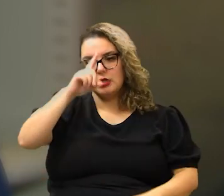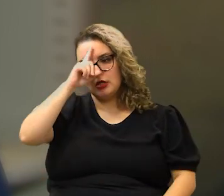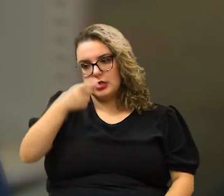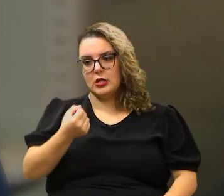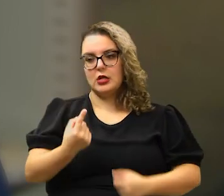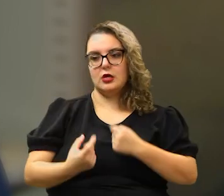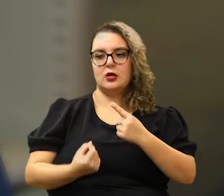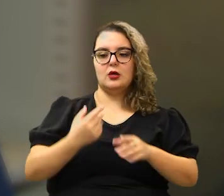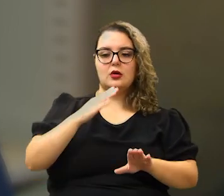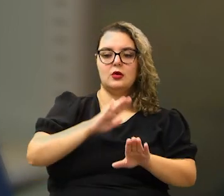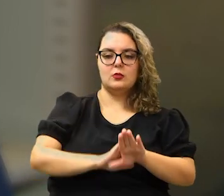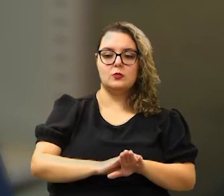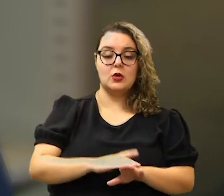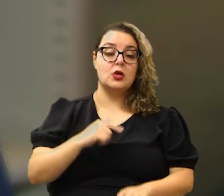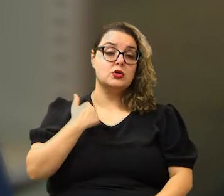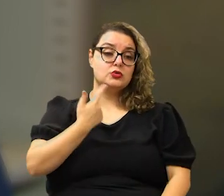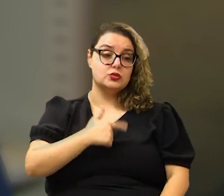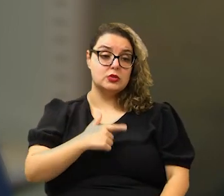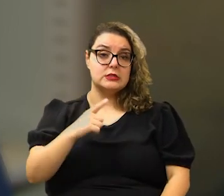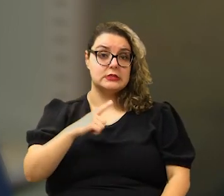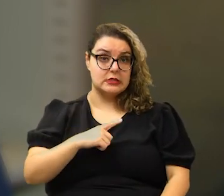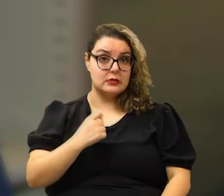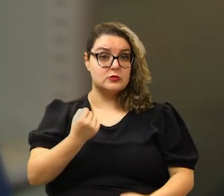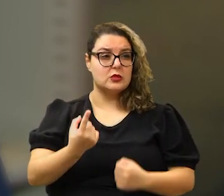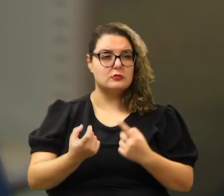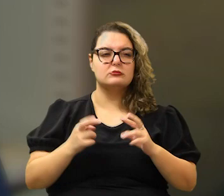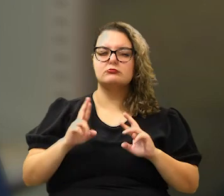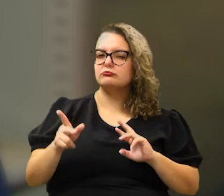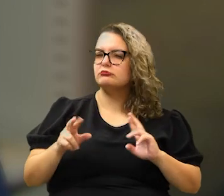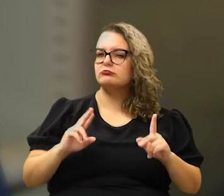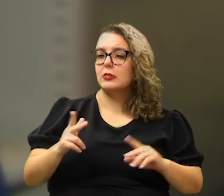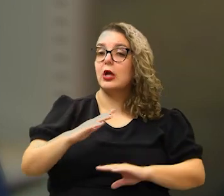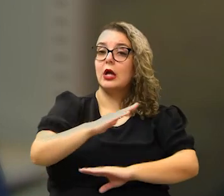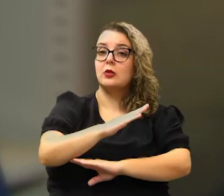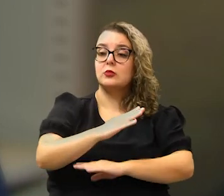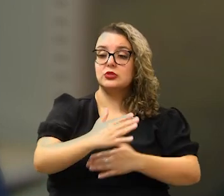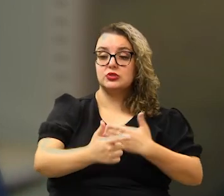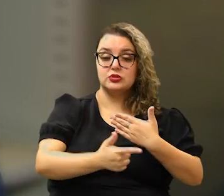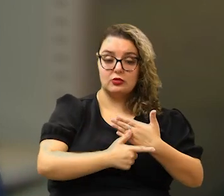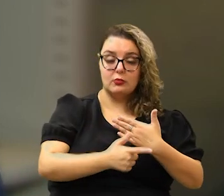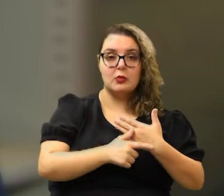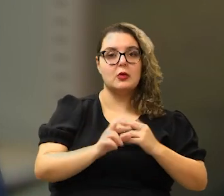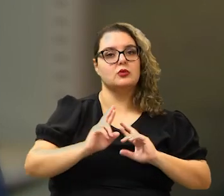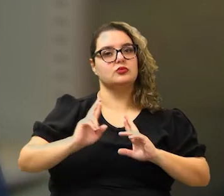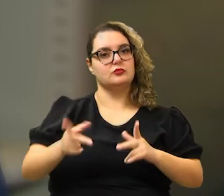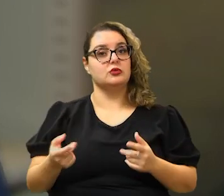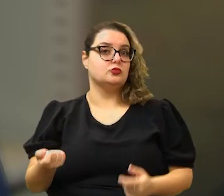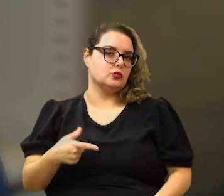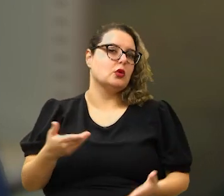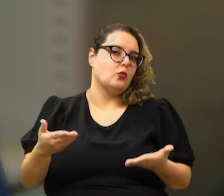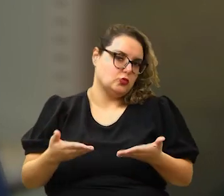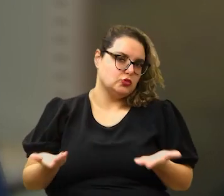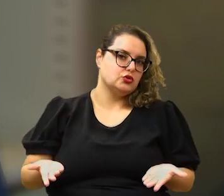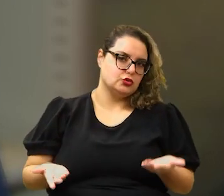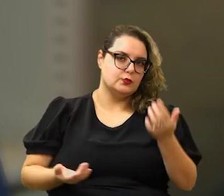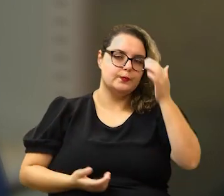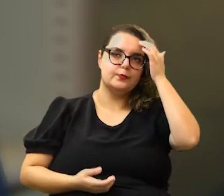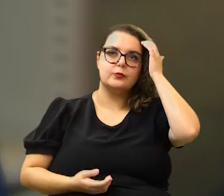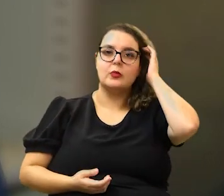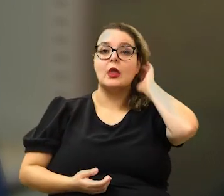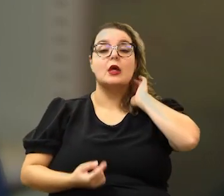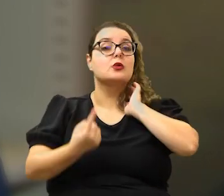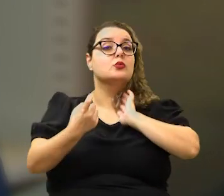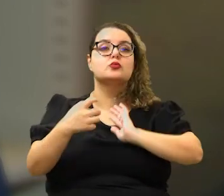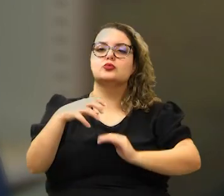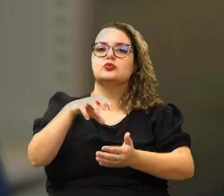algumas atitudes. A gente tem alguns casos muito diferentes, a Câmara ela tinha funções muito diferentes do que tem hoje, né? Ela era o